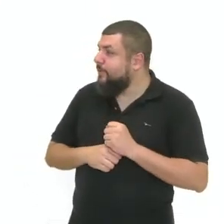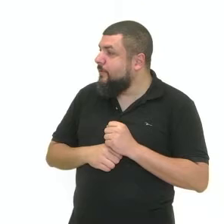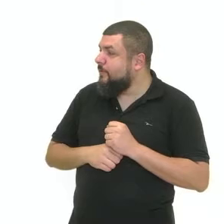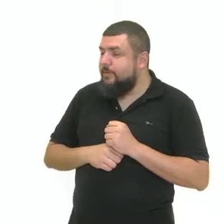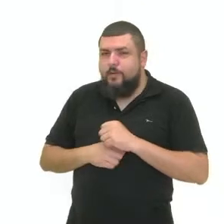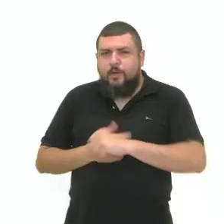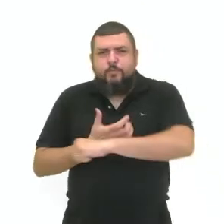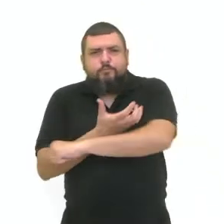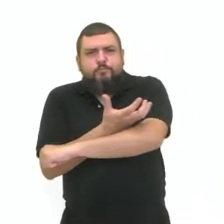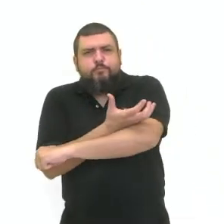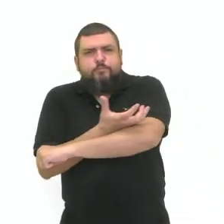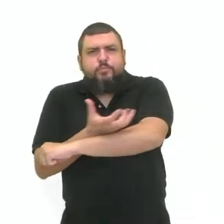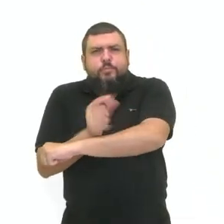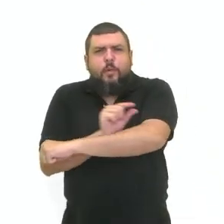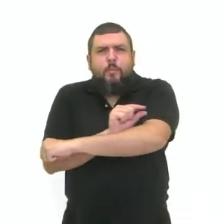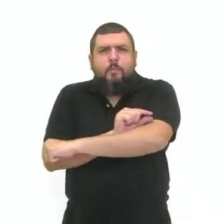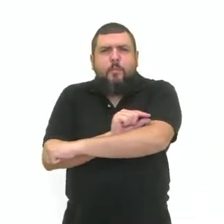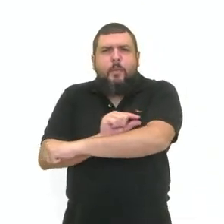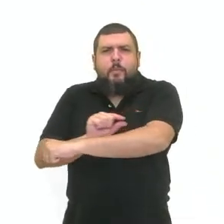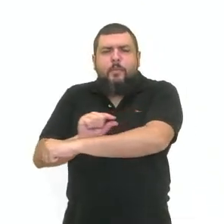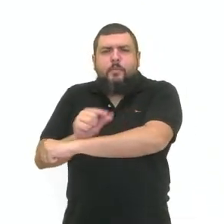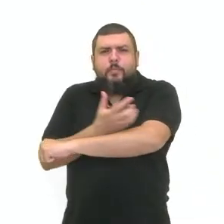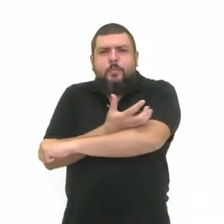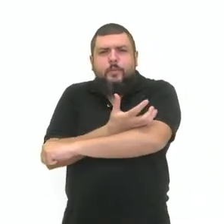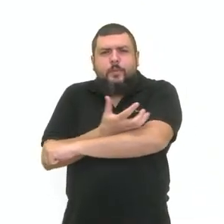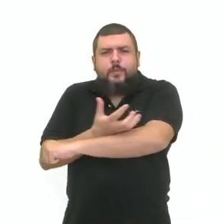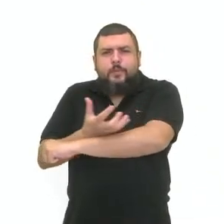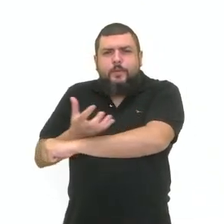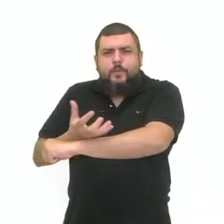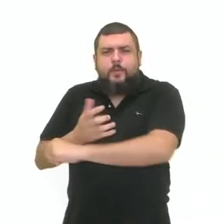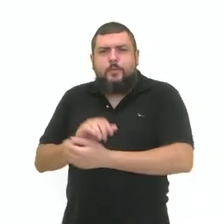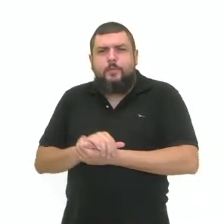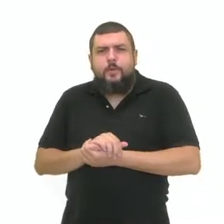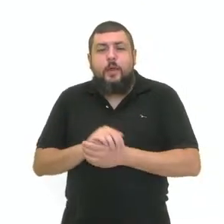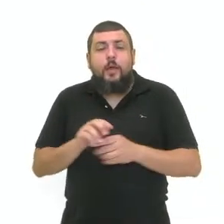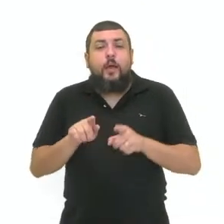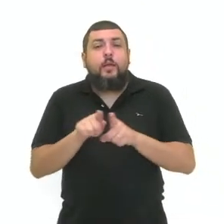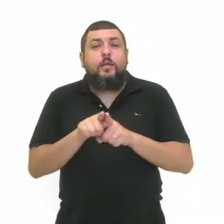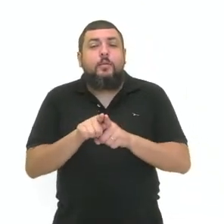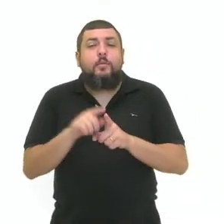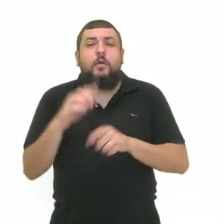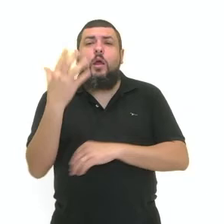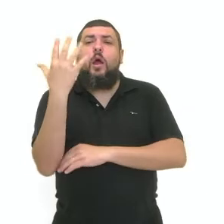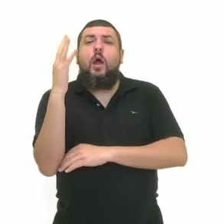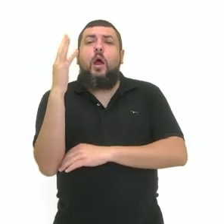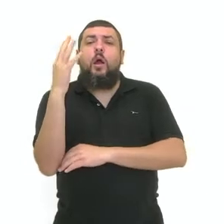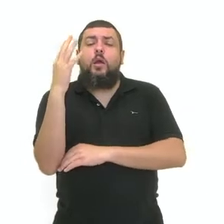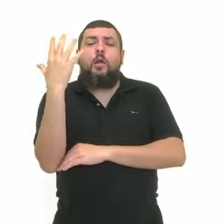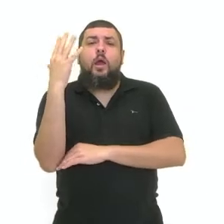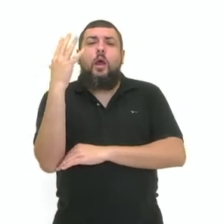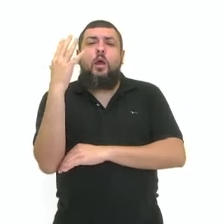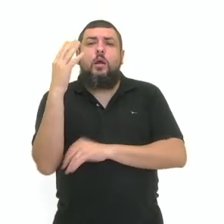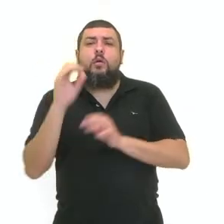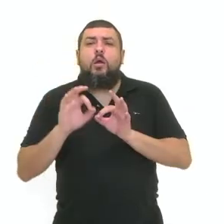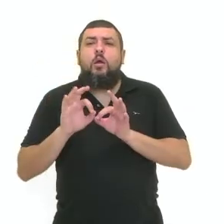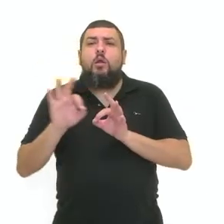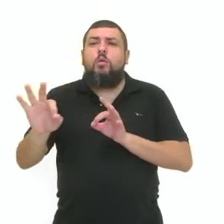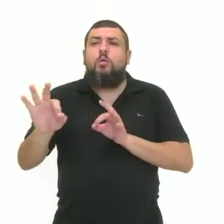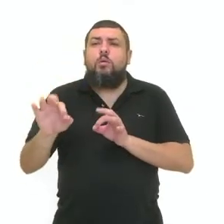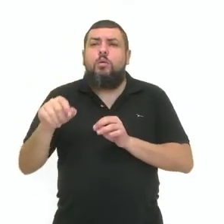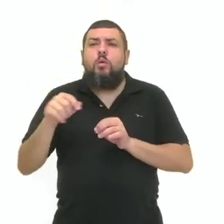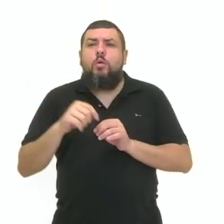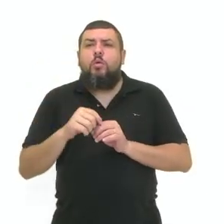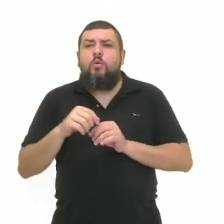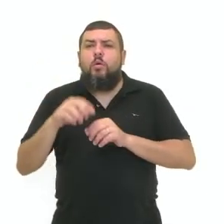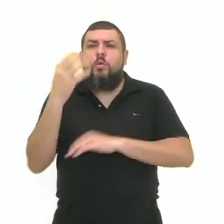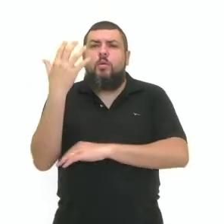também arbustos e árvores baixas ou esparsas, como por exemplo as acácias, que estão relativamente longe uma das outras, né? Tem